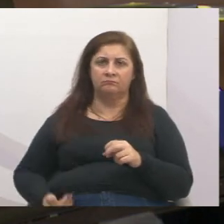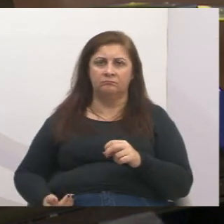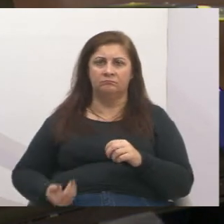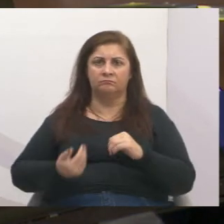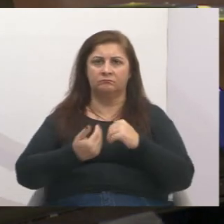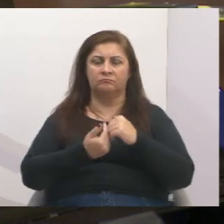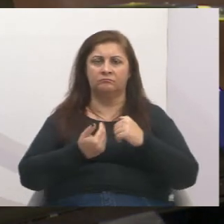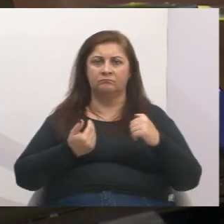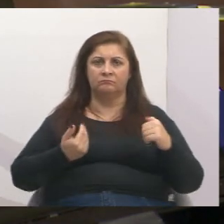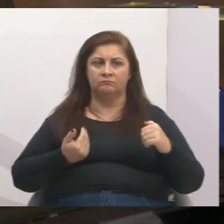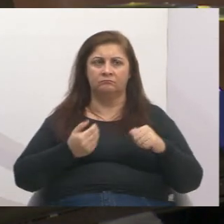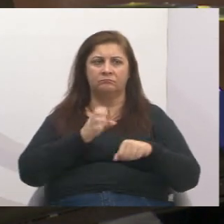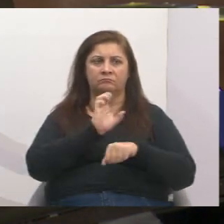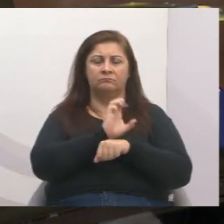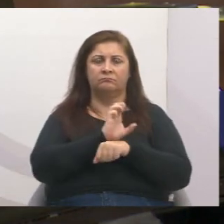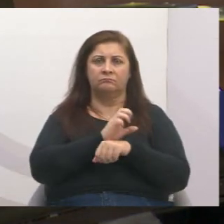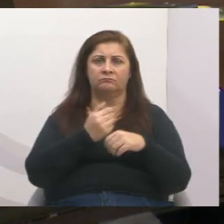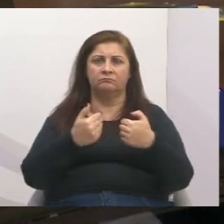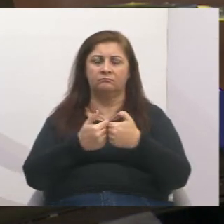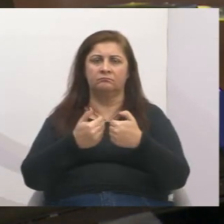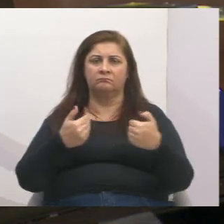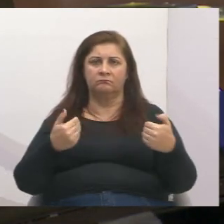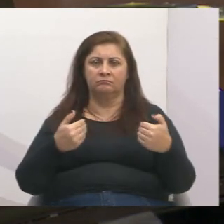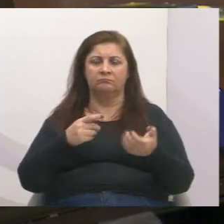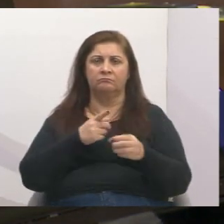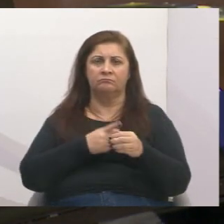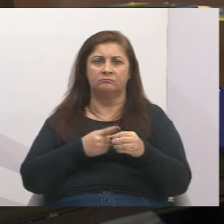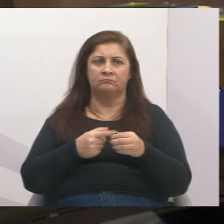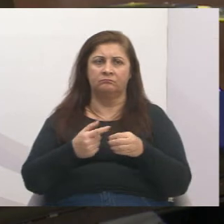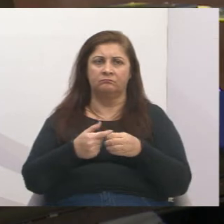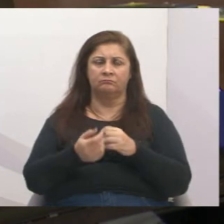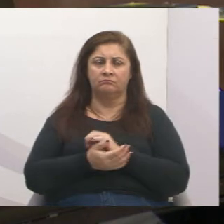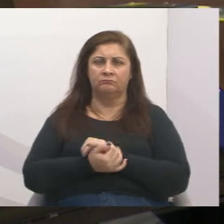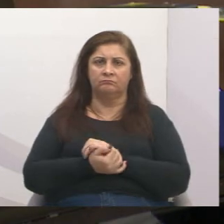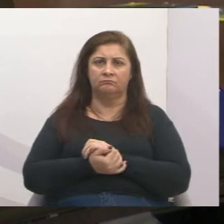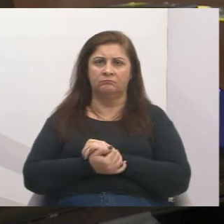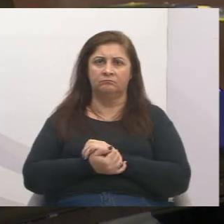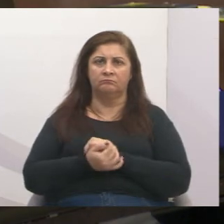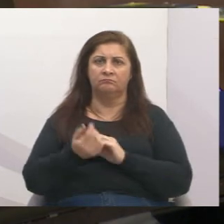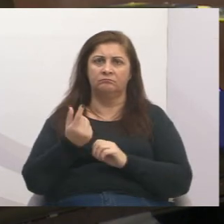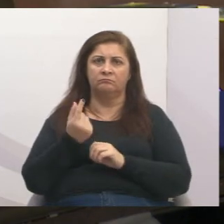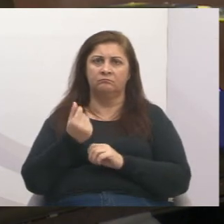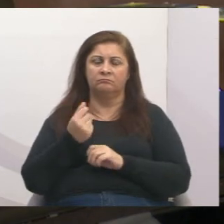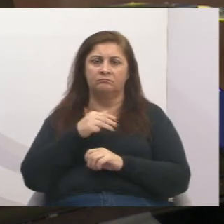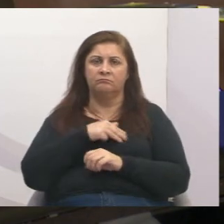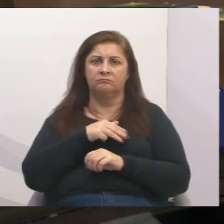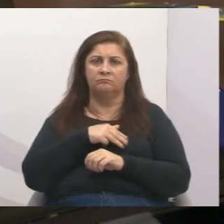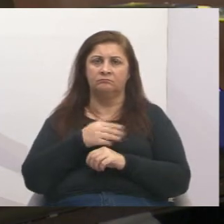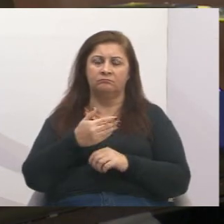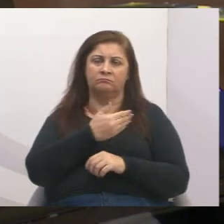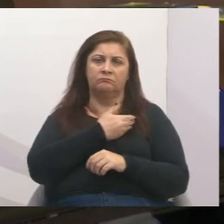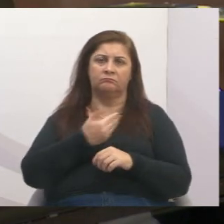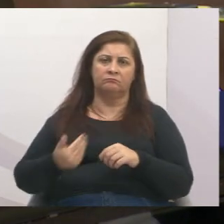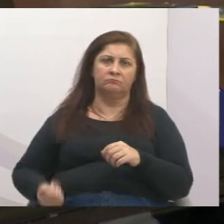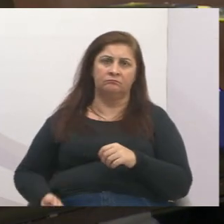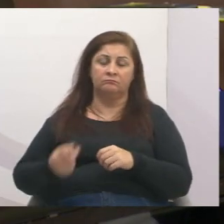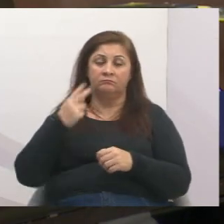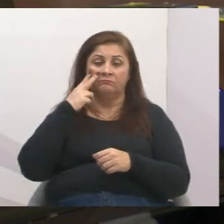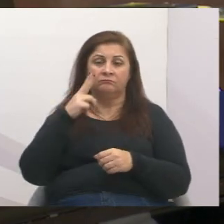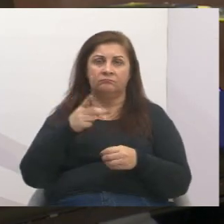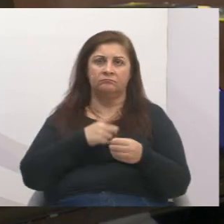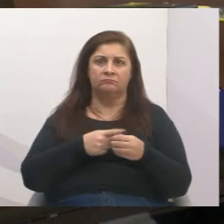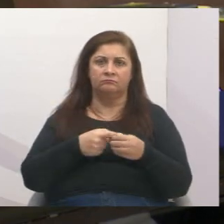parâmetro estadual e separou do parâmetro municipal. Olha o salário de servidor federal, quanto que é, e olha do